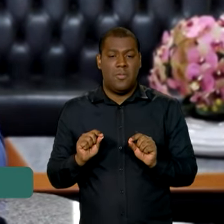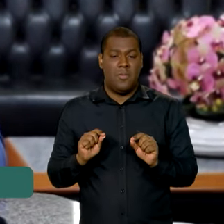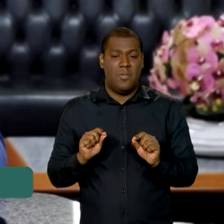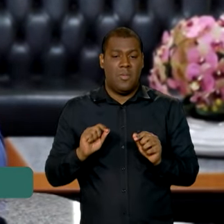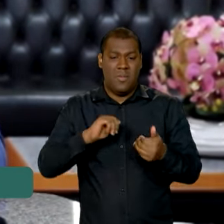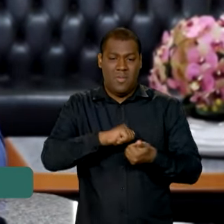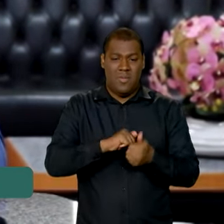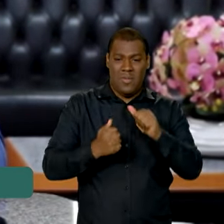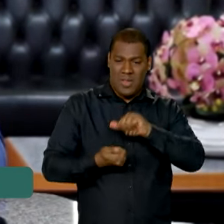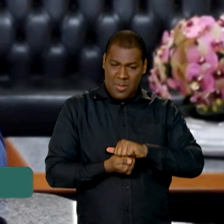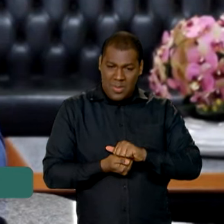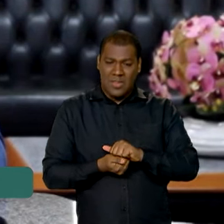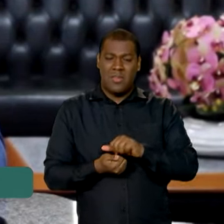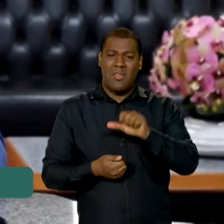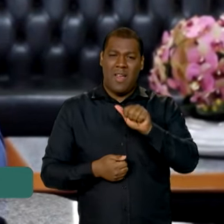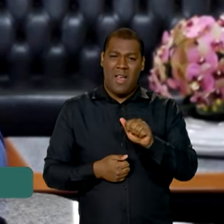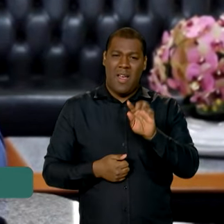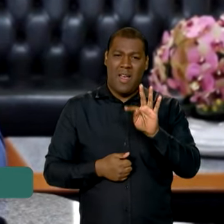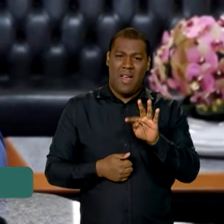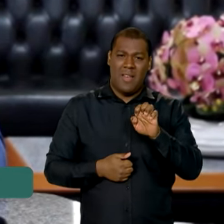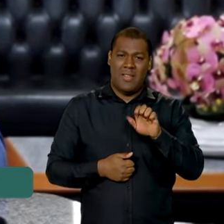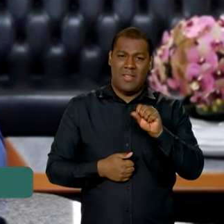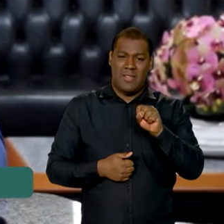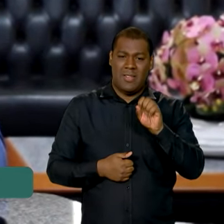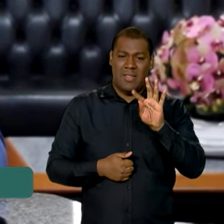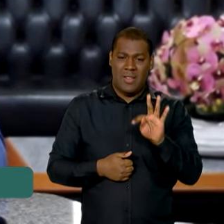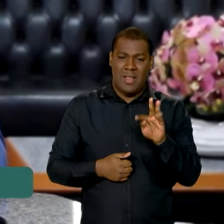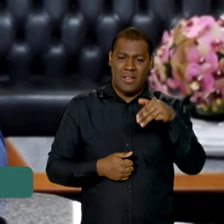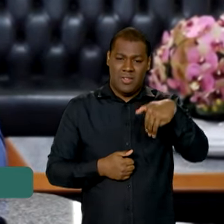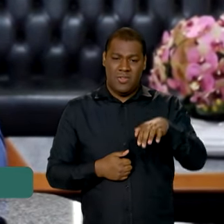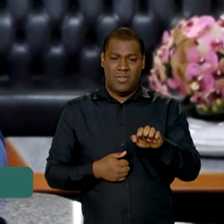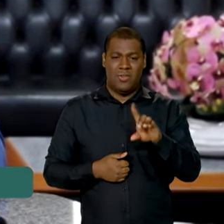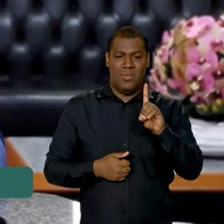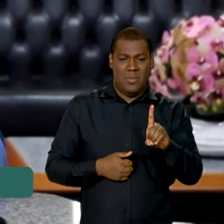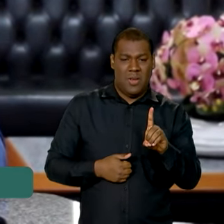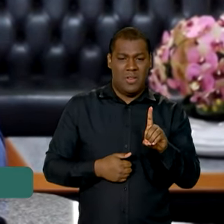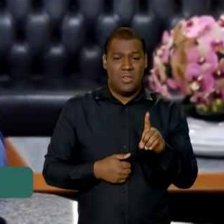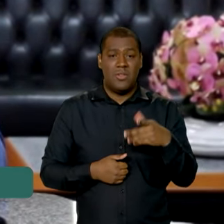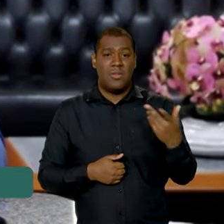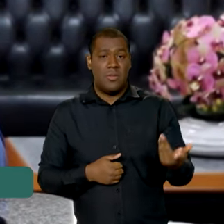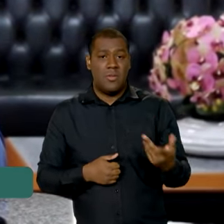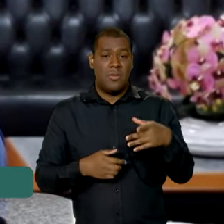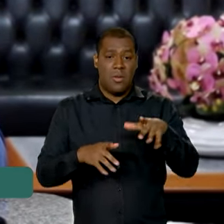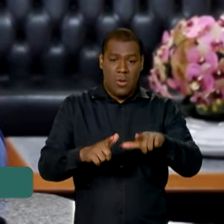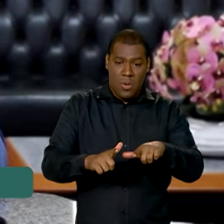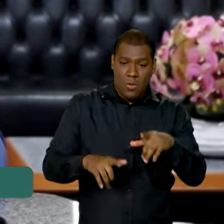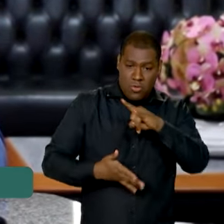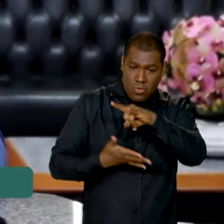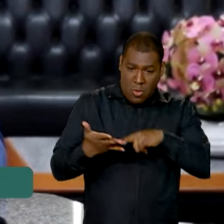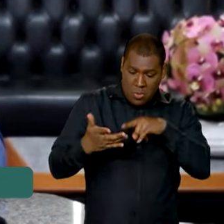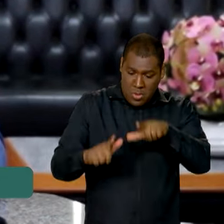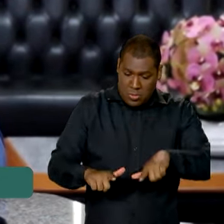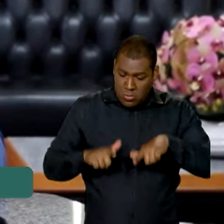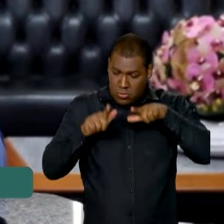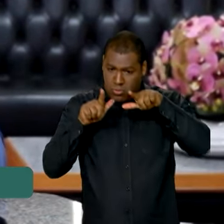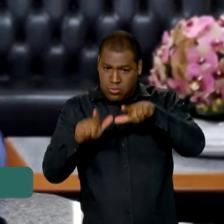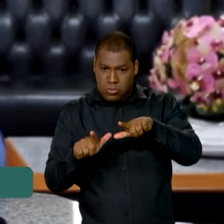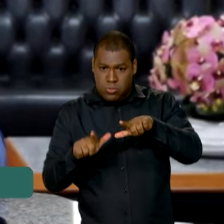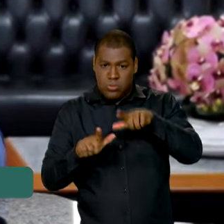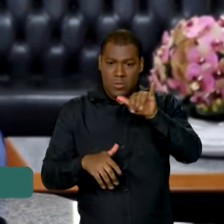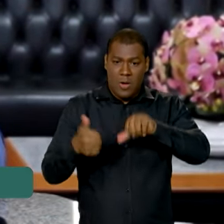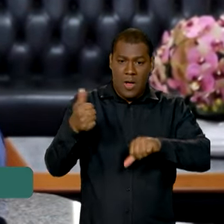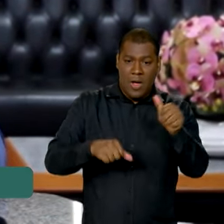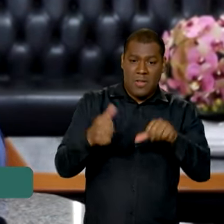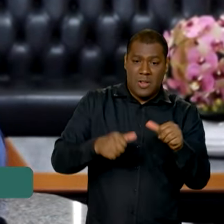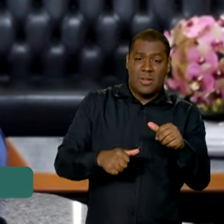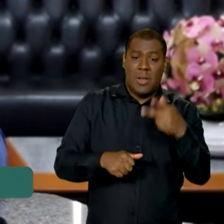Med. A troca da perícia médica por atestado médico, para aqueles casos de rápida necessidade, né? A pessoa